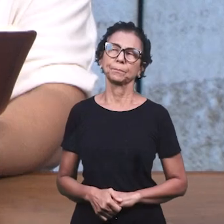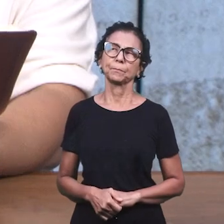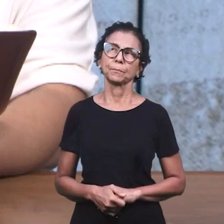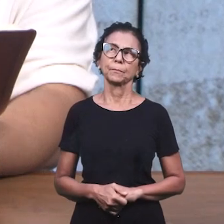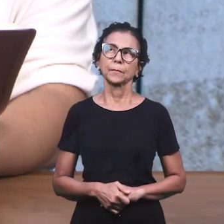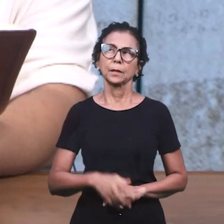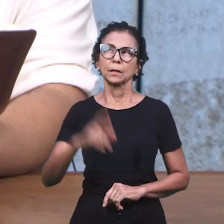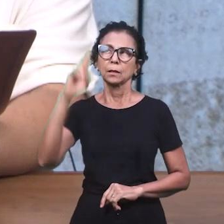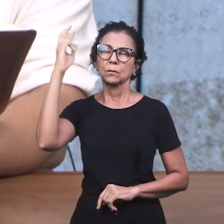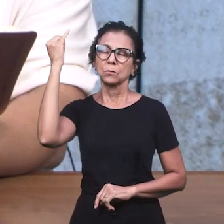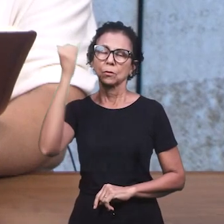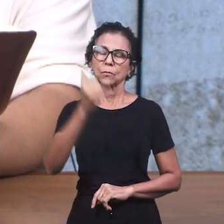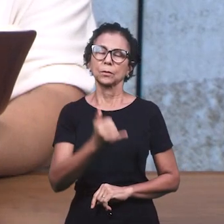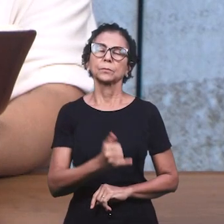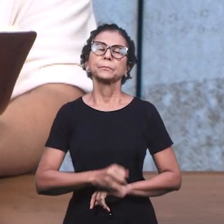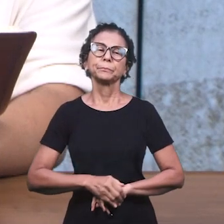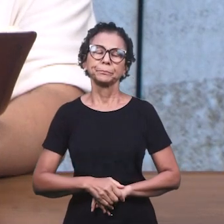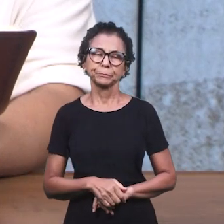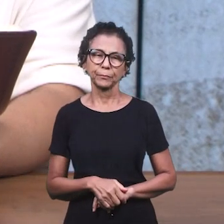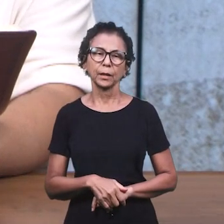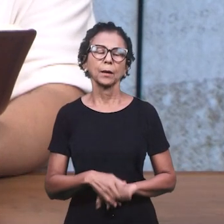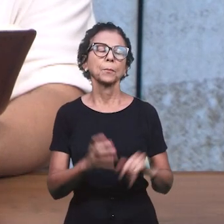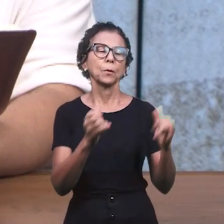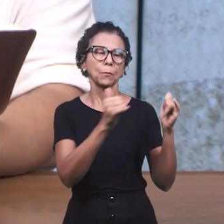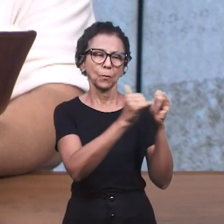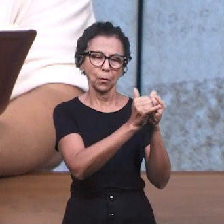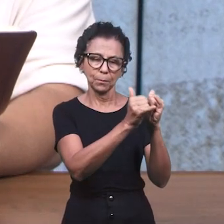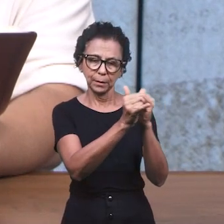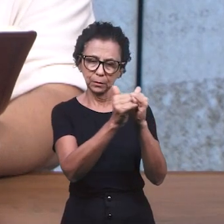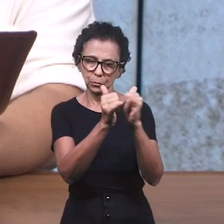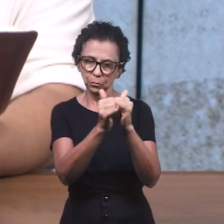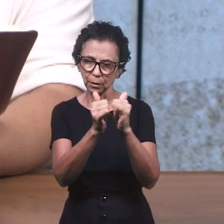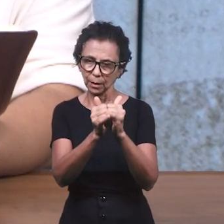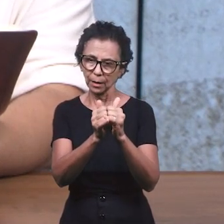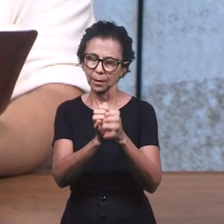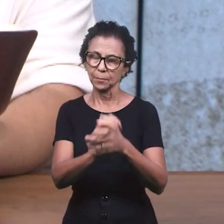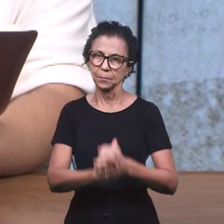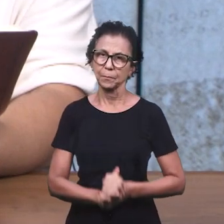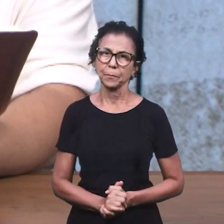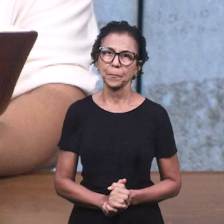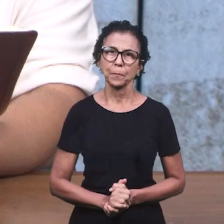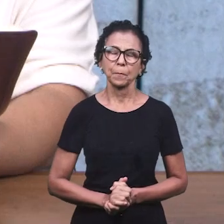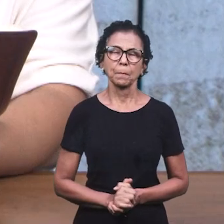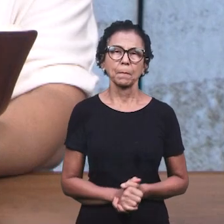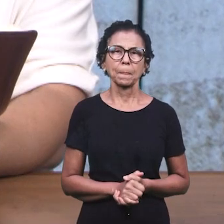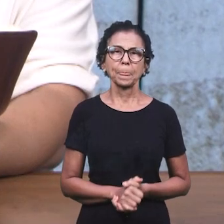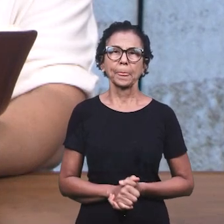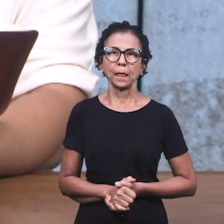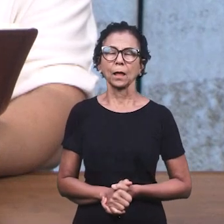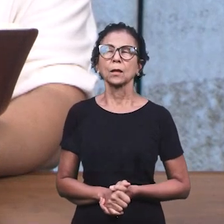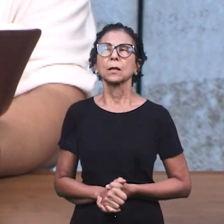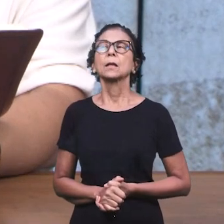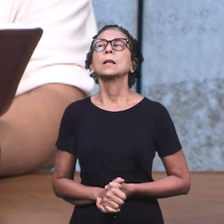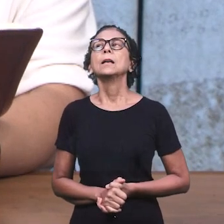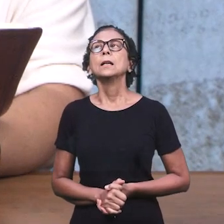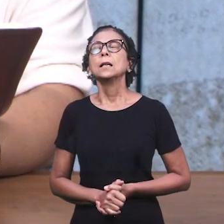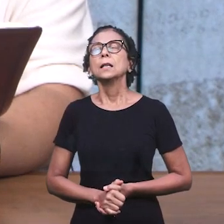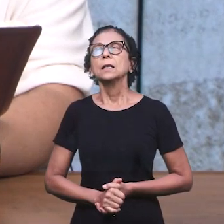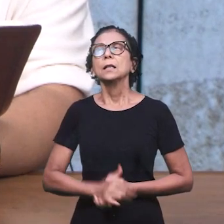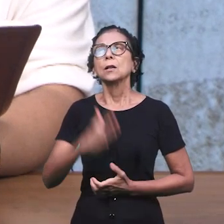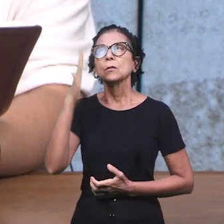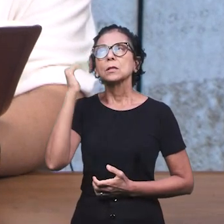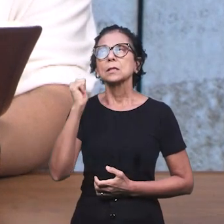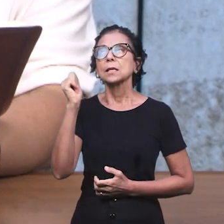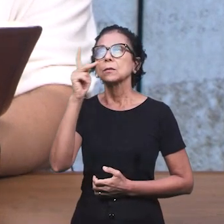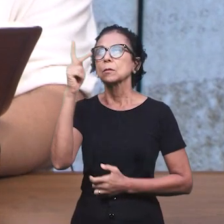lhe perdoei. Porém, tão certamente como eu vivo, que a glória do Senhor encherá